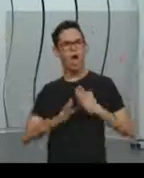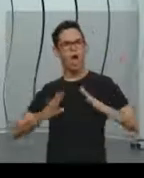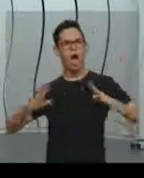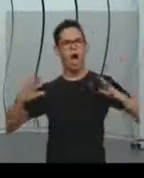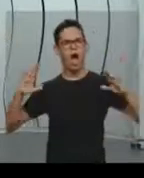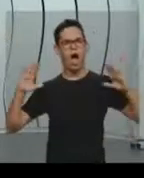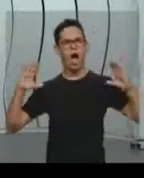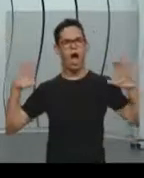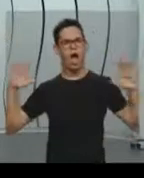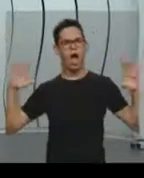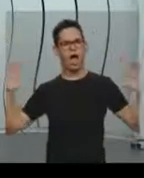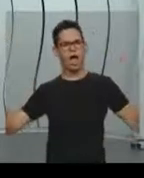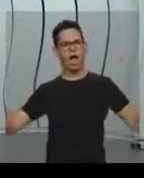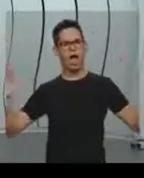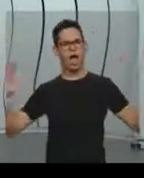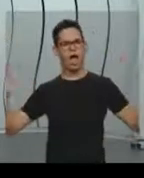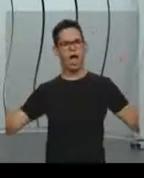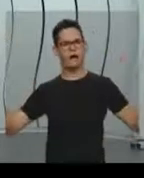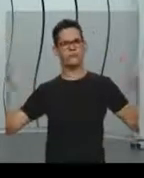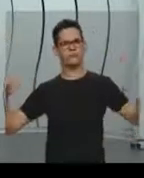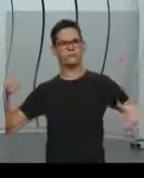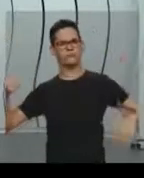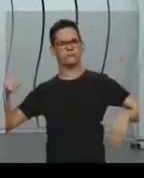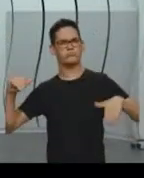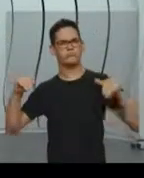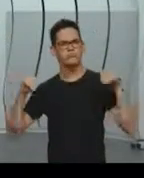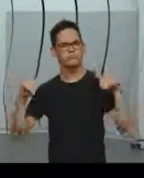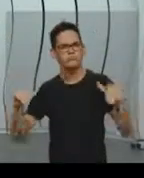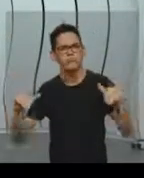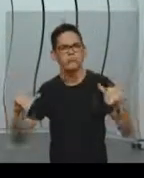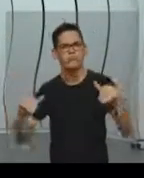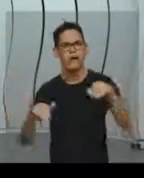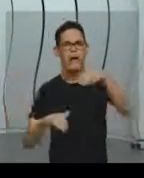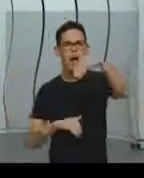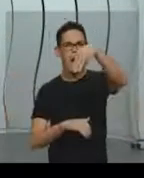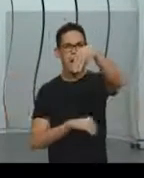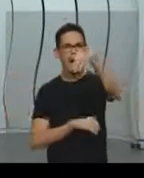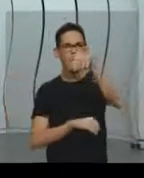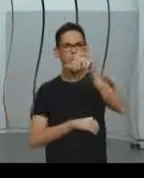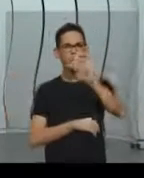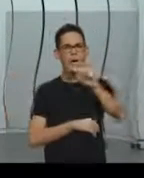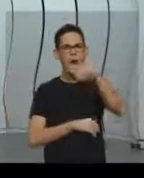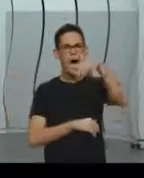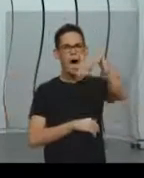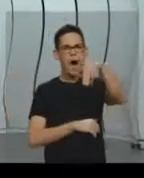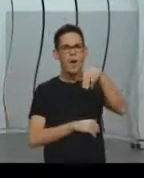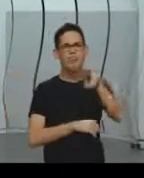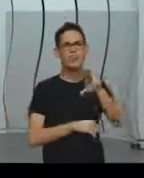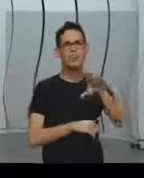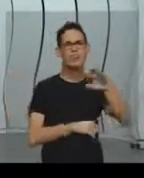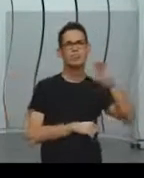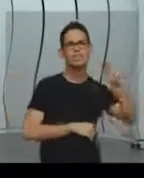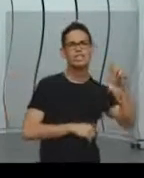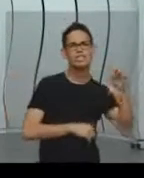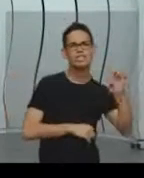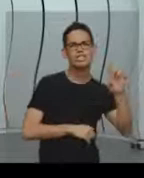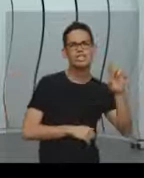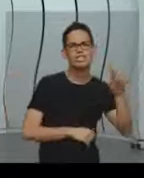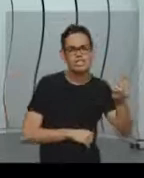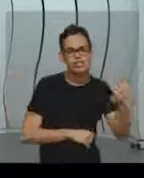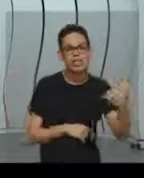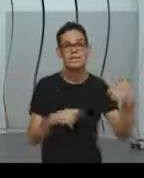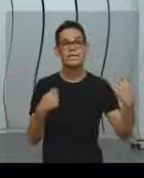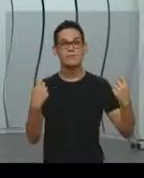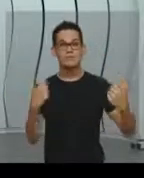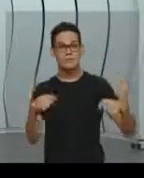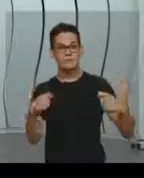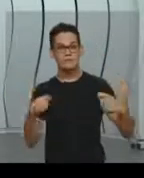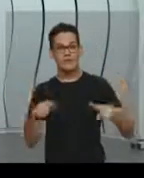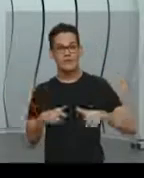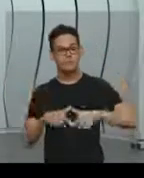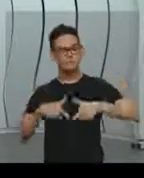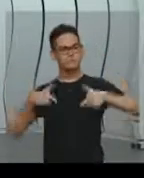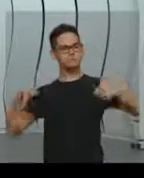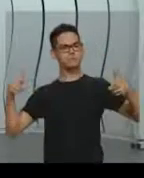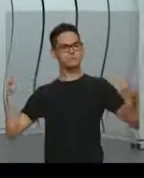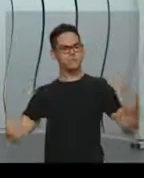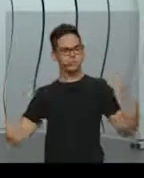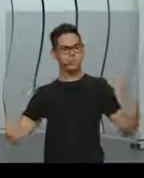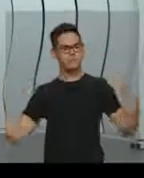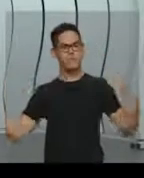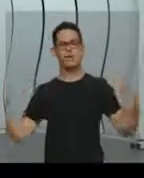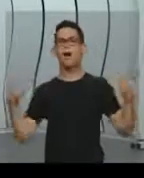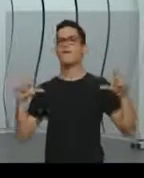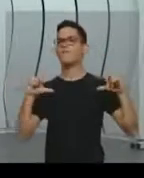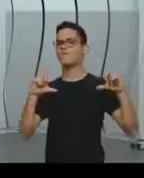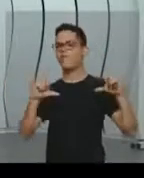a ela o nome de mamute, porque precisava de algo muito grande para fotografar algo muito grande. Para vocês